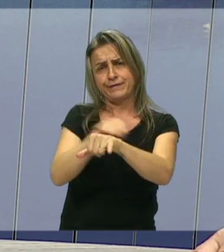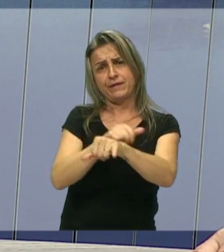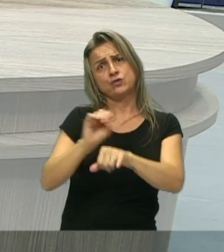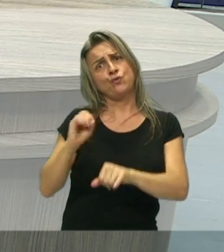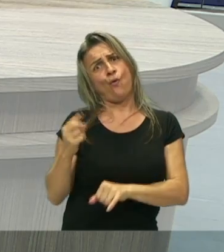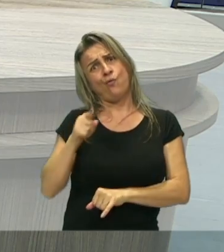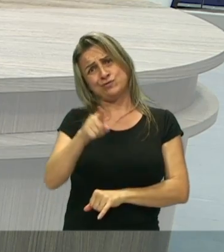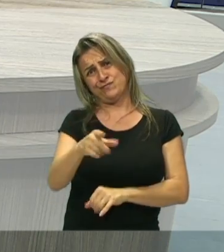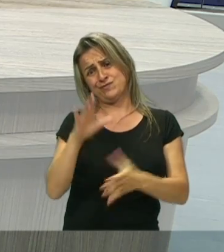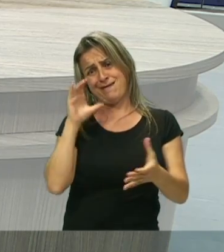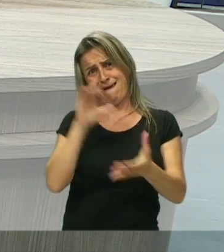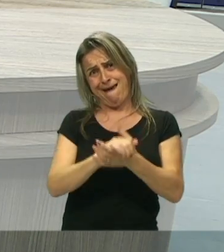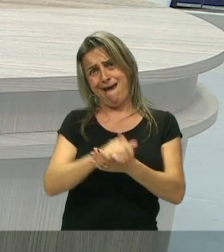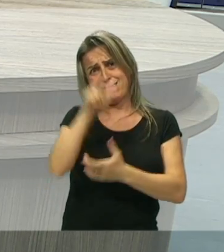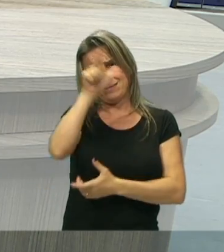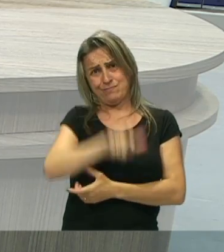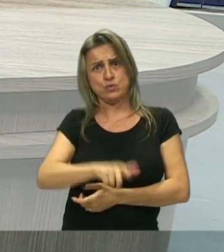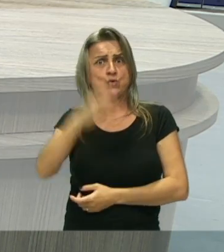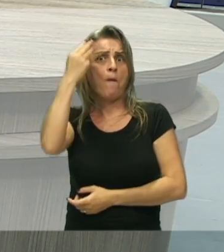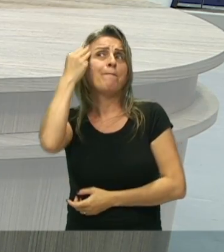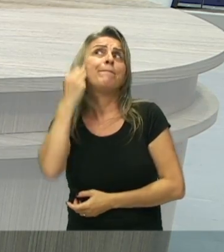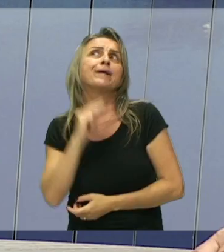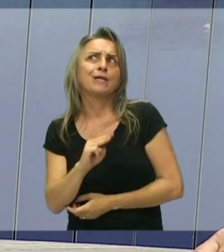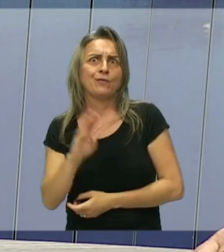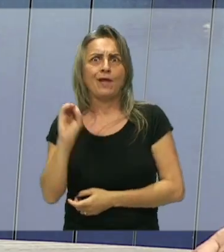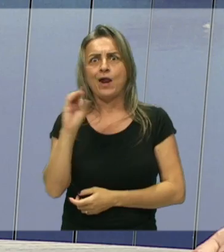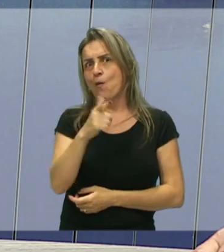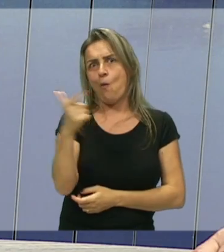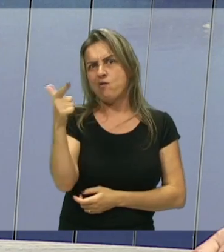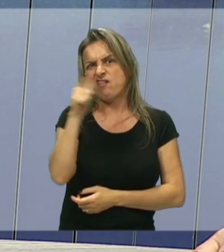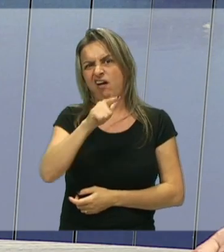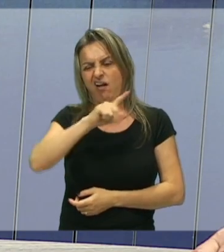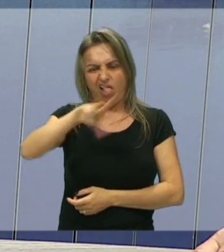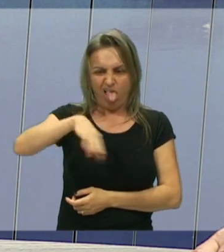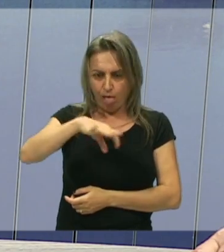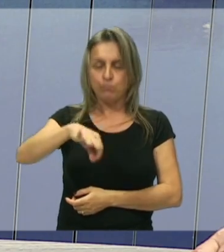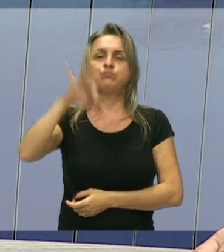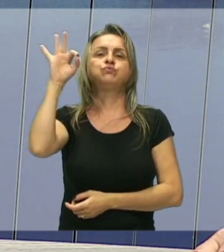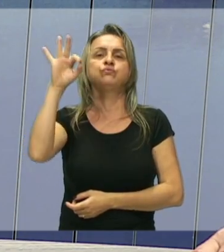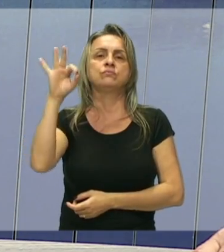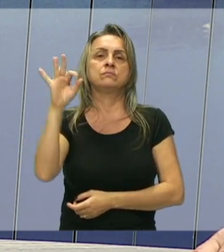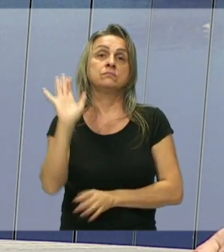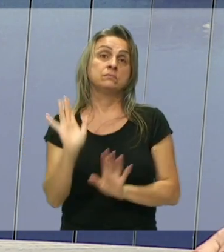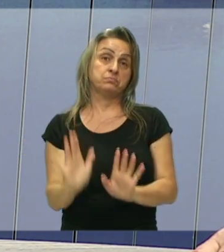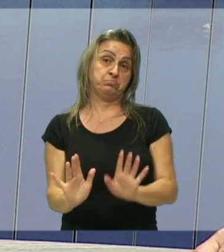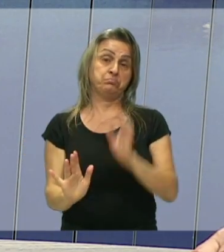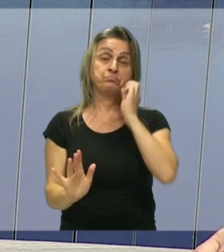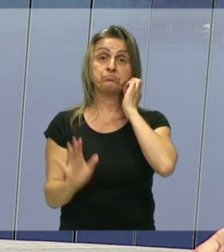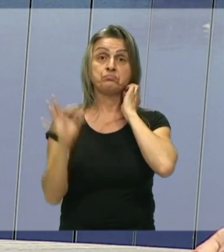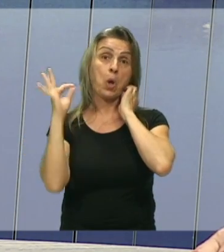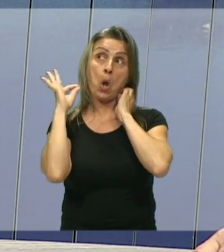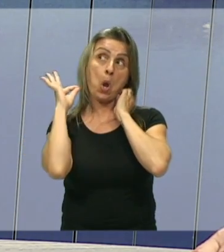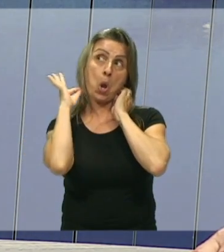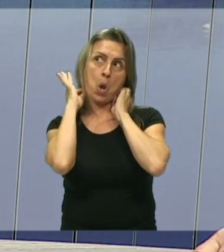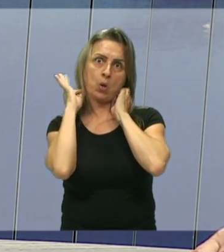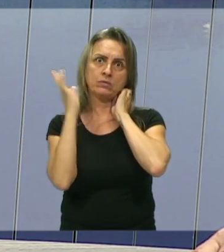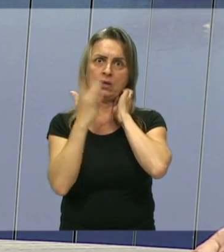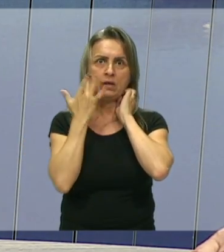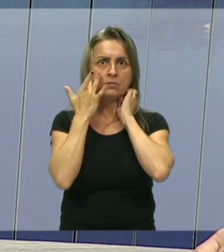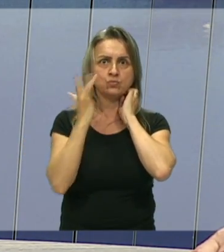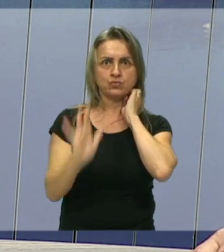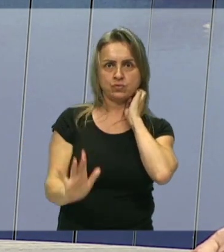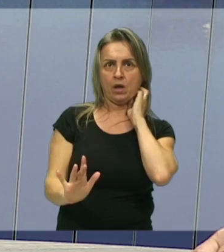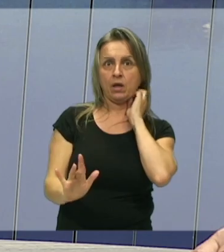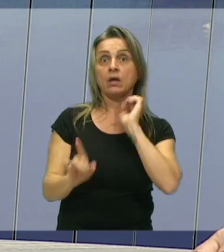milionário ou você ganhe na loteria, mas é um jeito que você tem uma ascensão social, a educação. Então, a pessoa pode